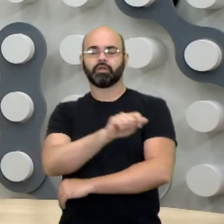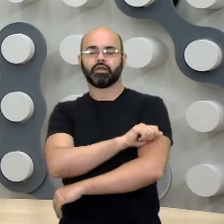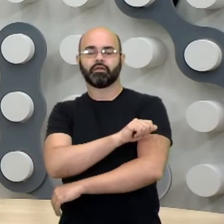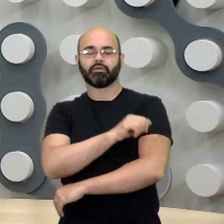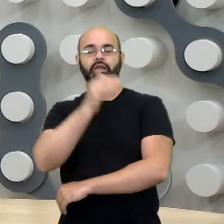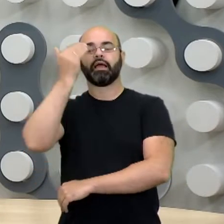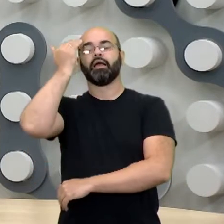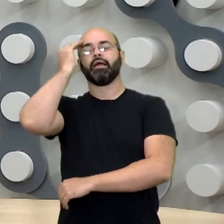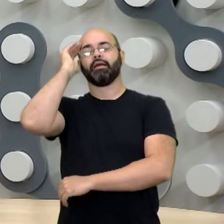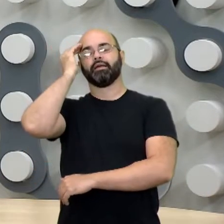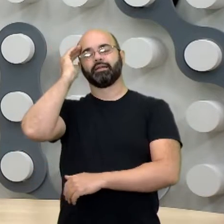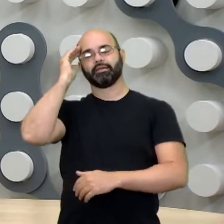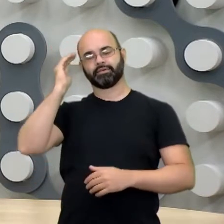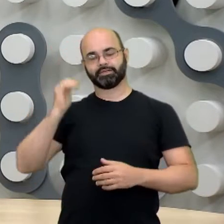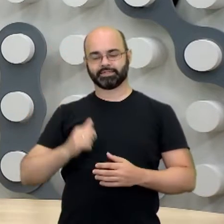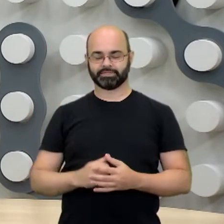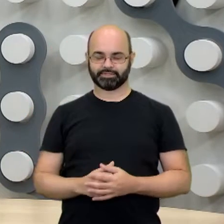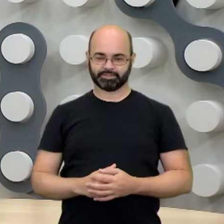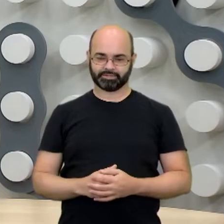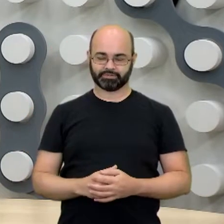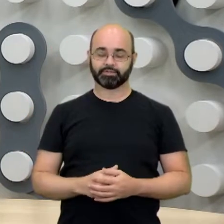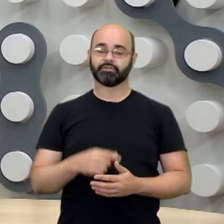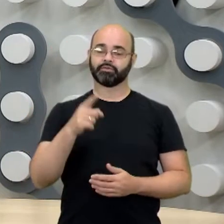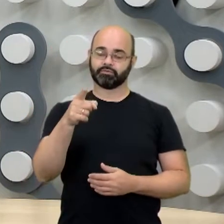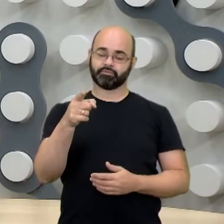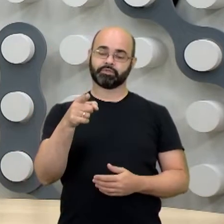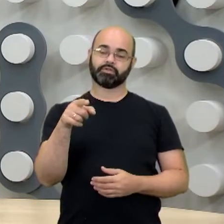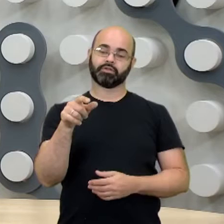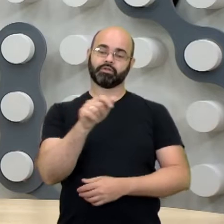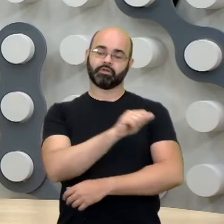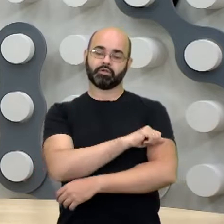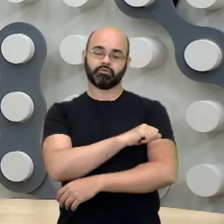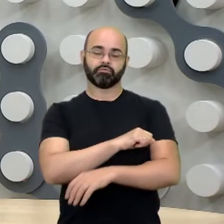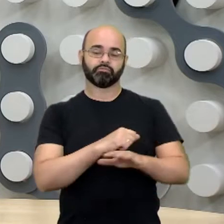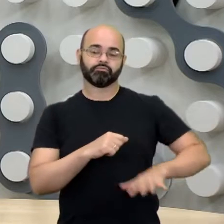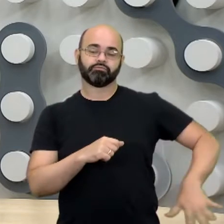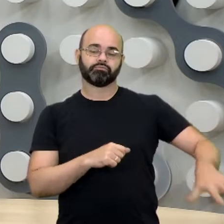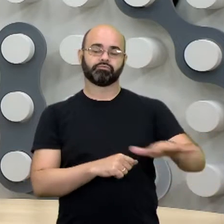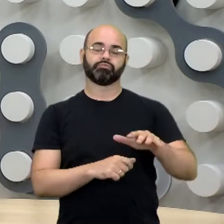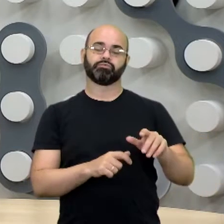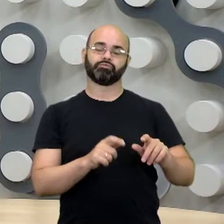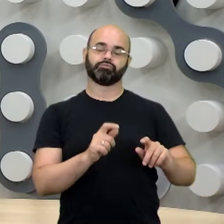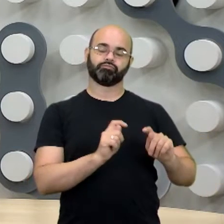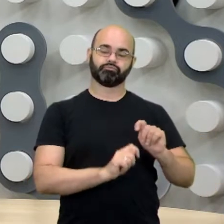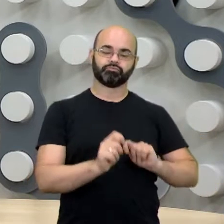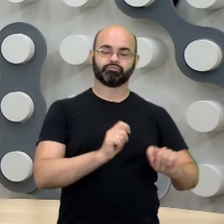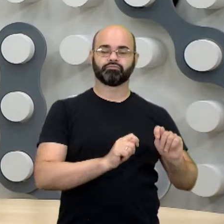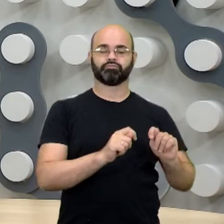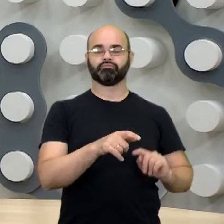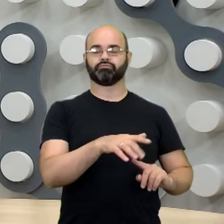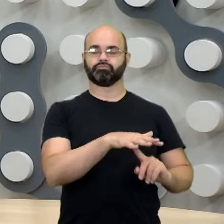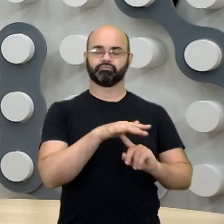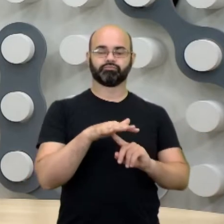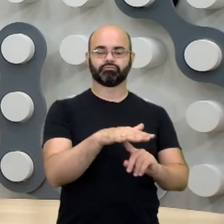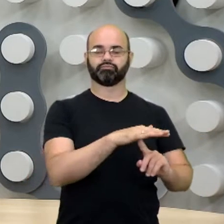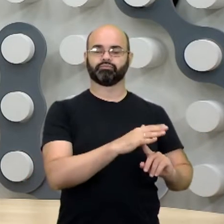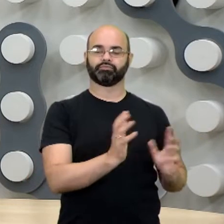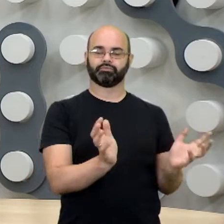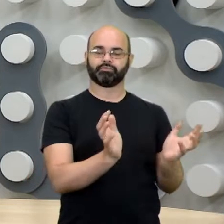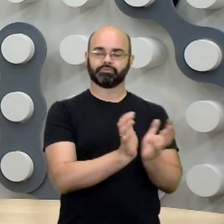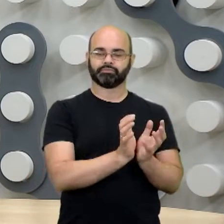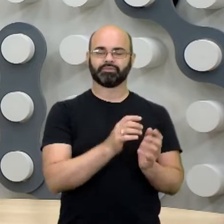relação social, econômica e também com o meio ambiente, né? Hoje a gente fala muito sobre, né, os ODS,